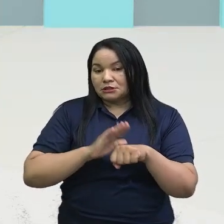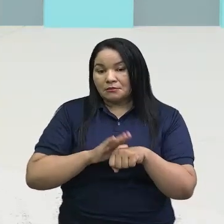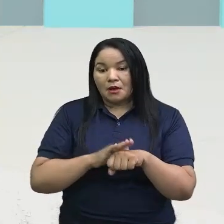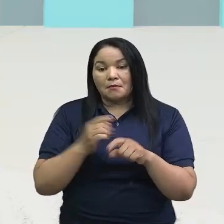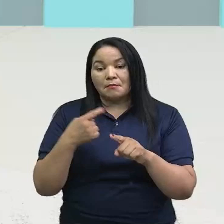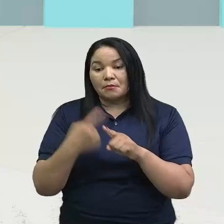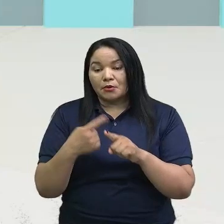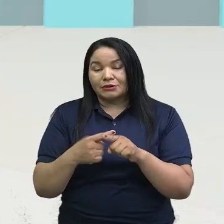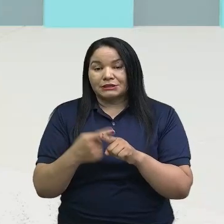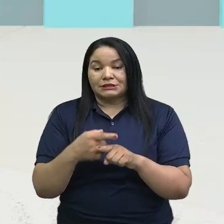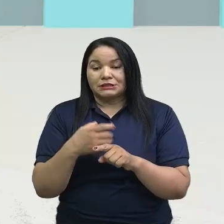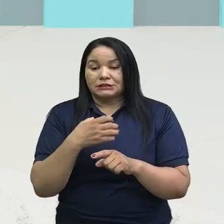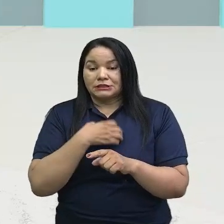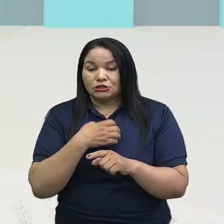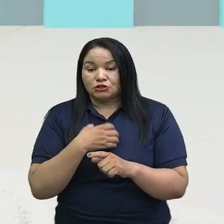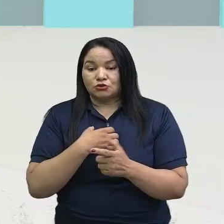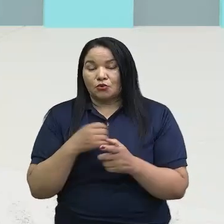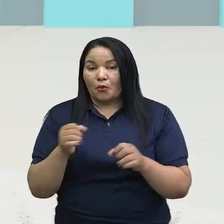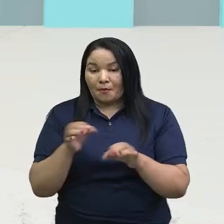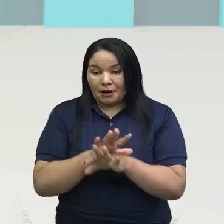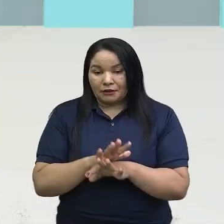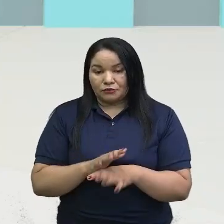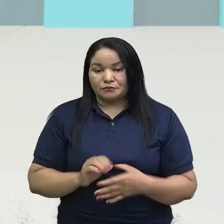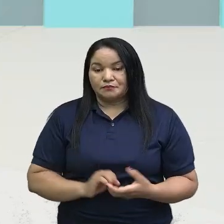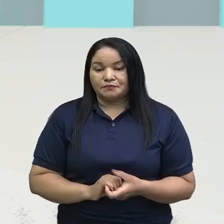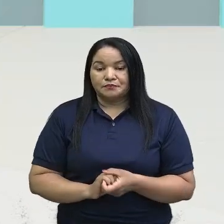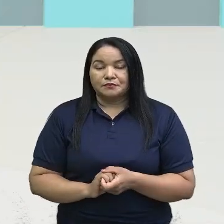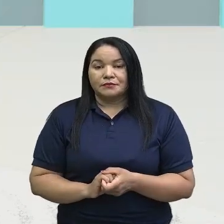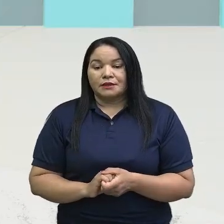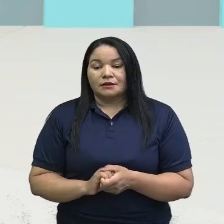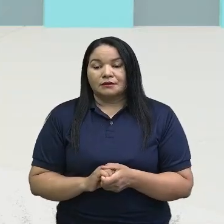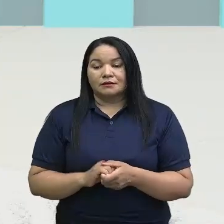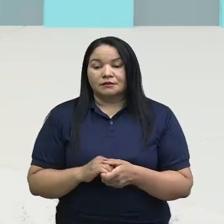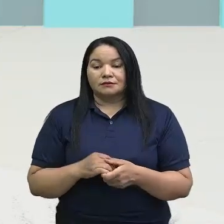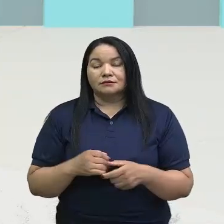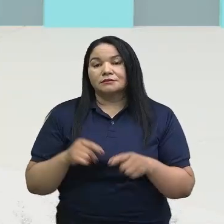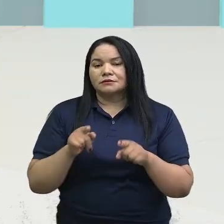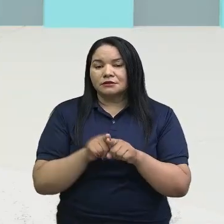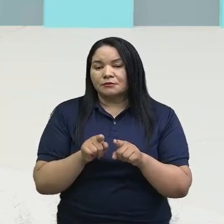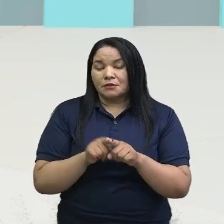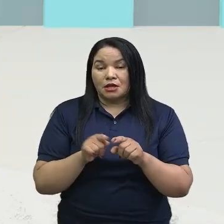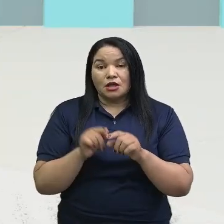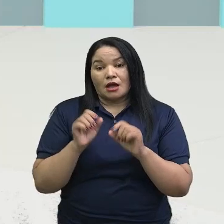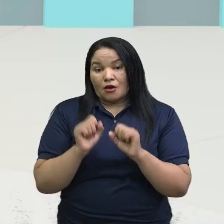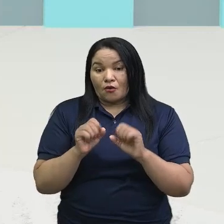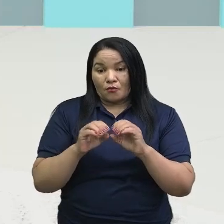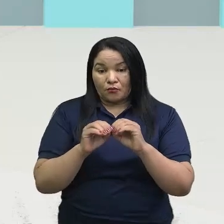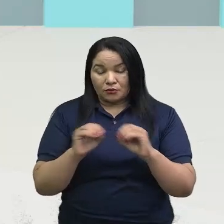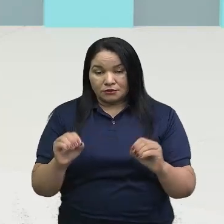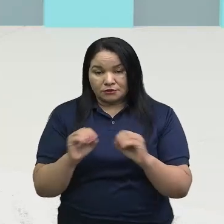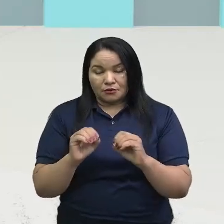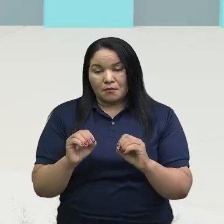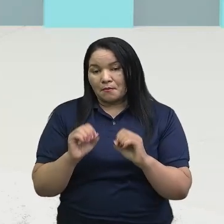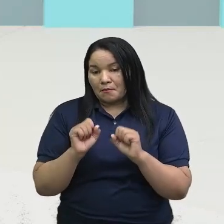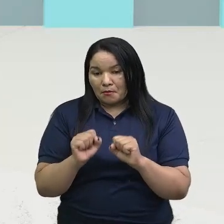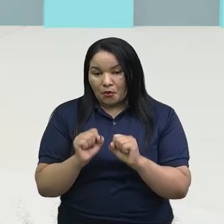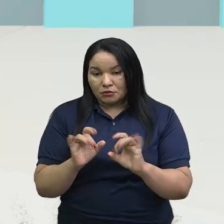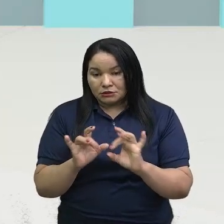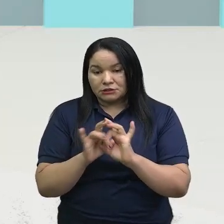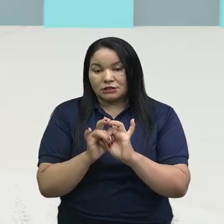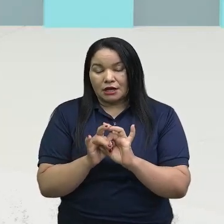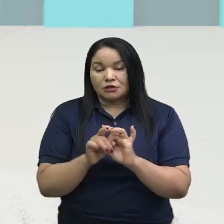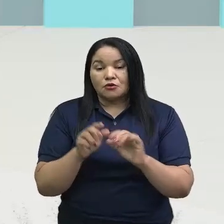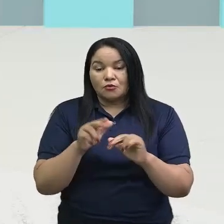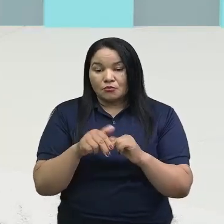elas têm sentido completo, né? E aí, essas orações, elas podem ser ligadas por meio